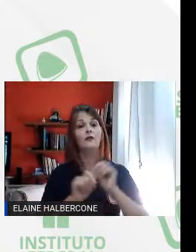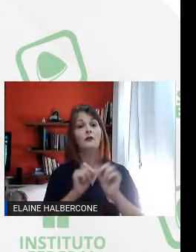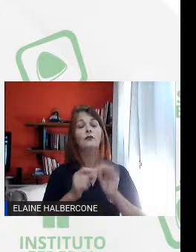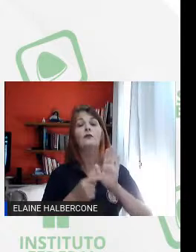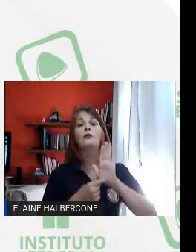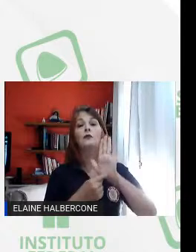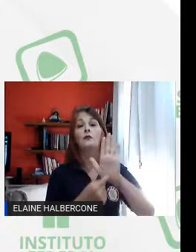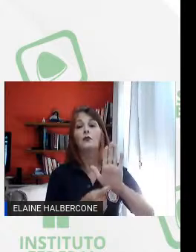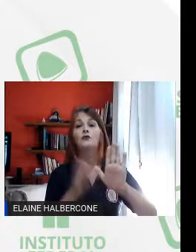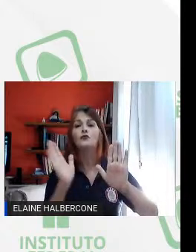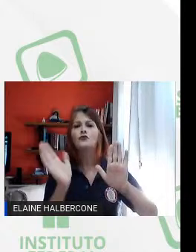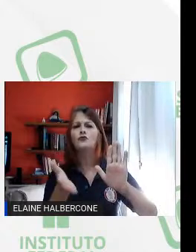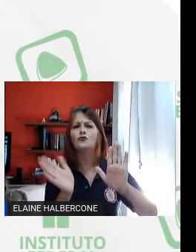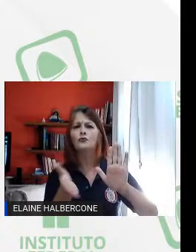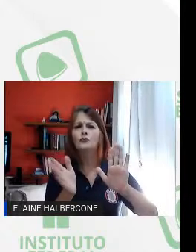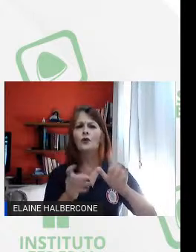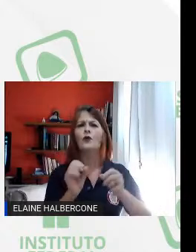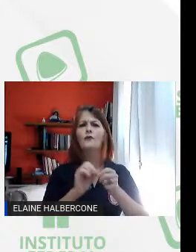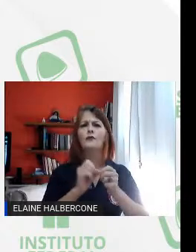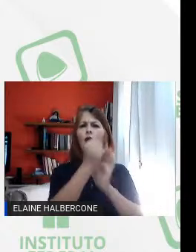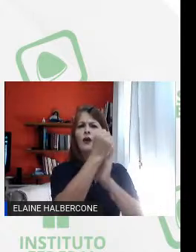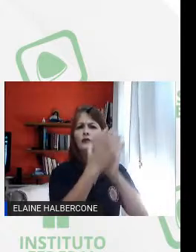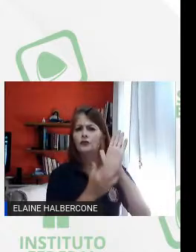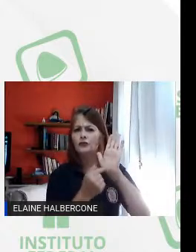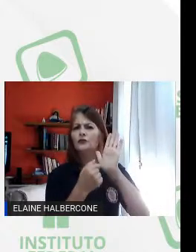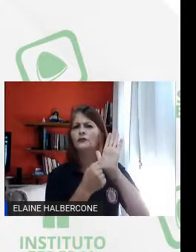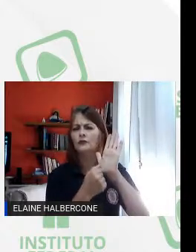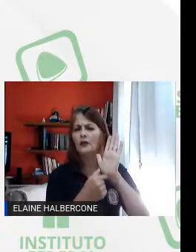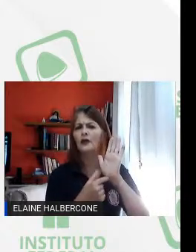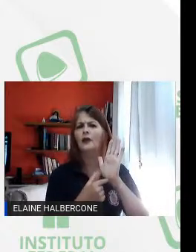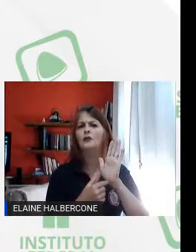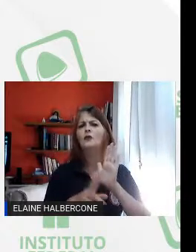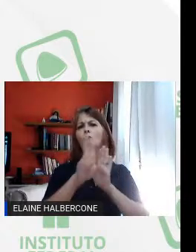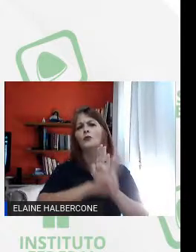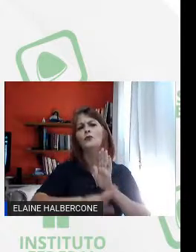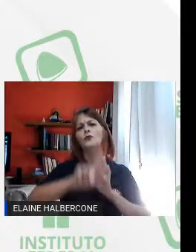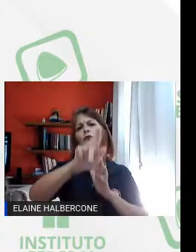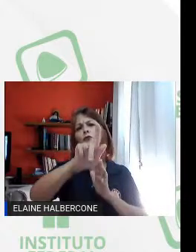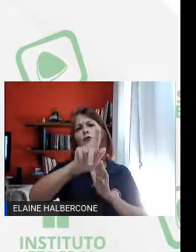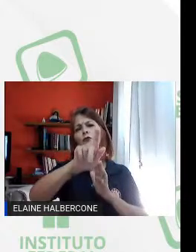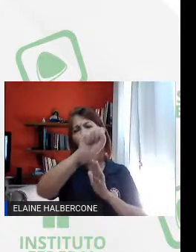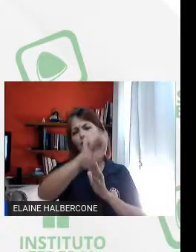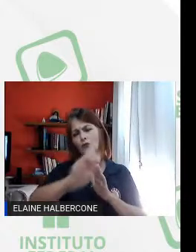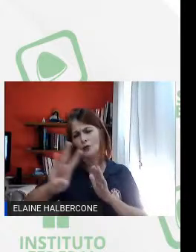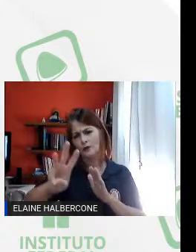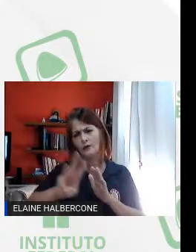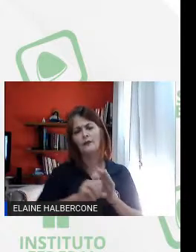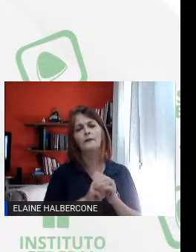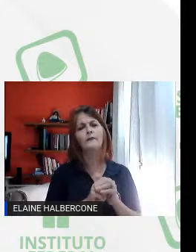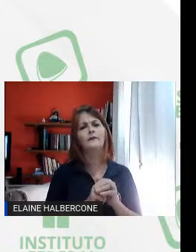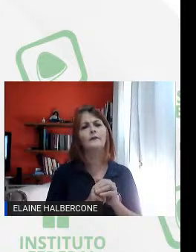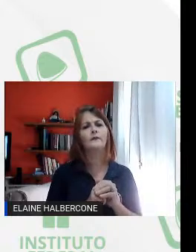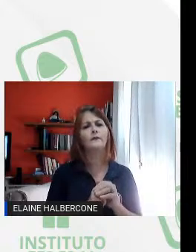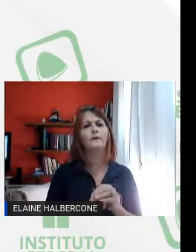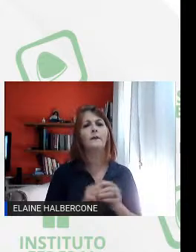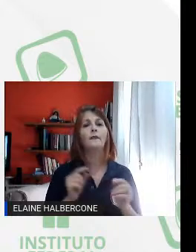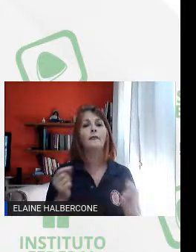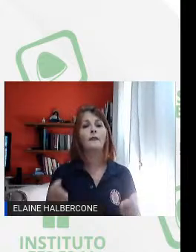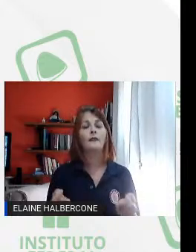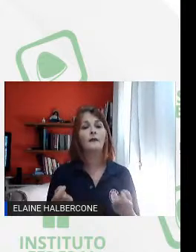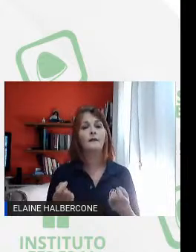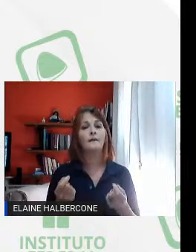demonstrado, já que eles também fizeram uma atividade utilizando o software de GeoGebra,